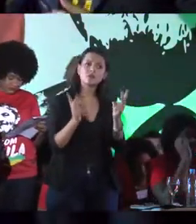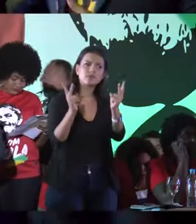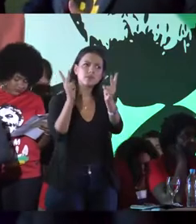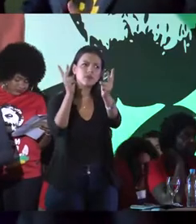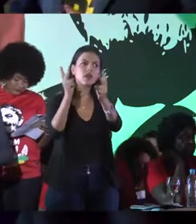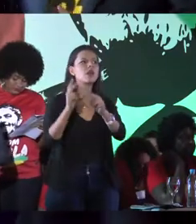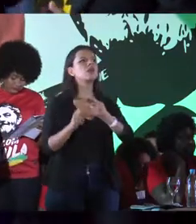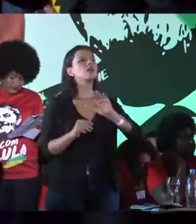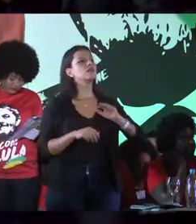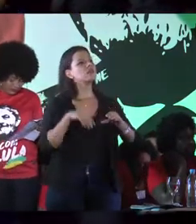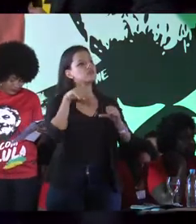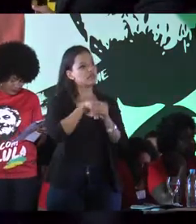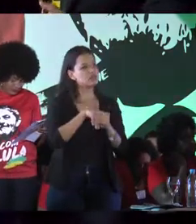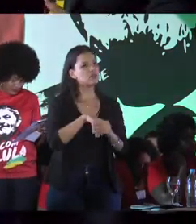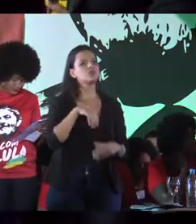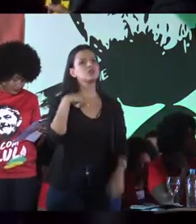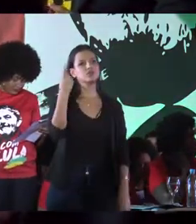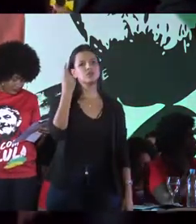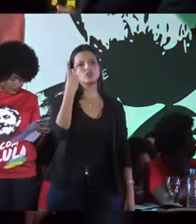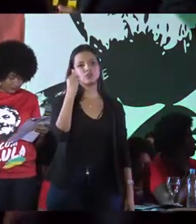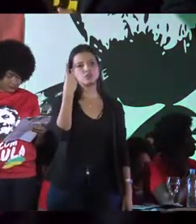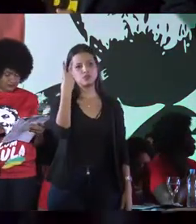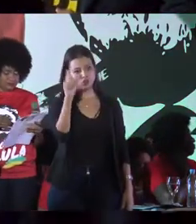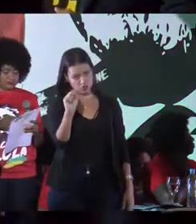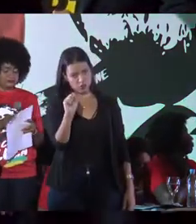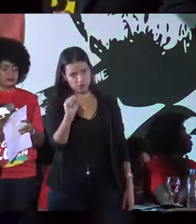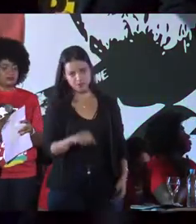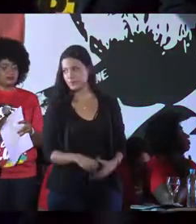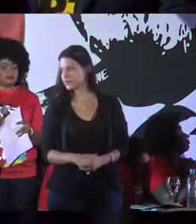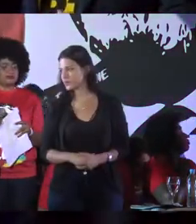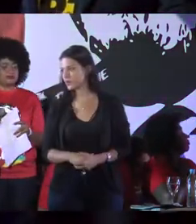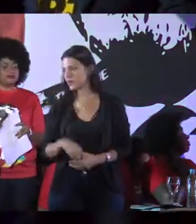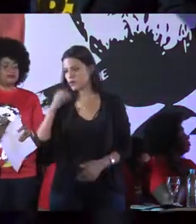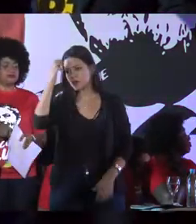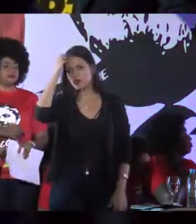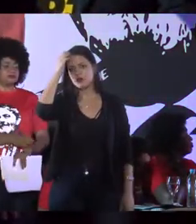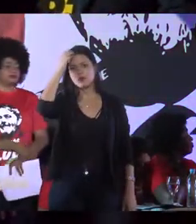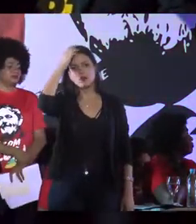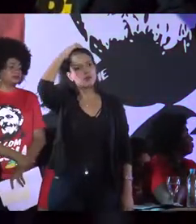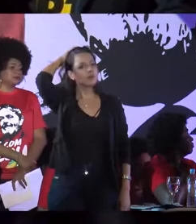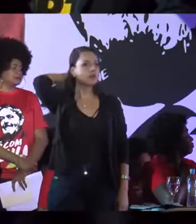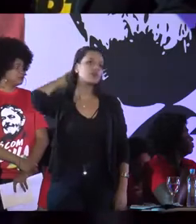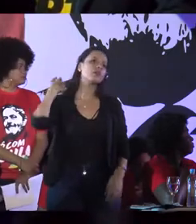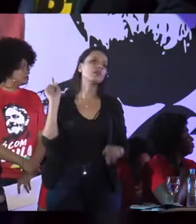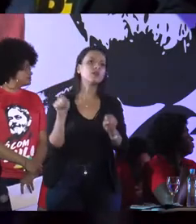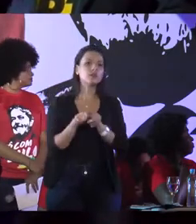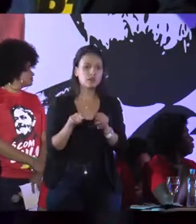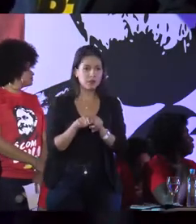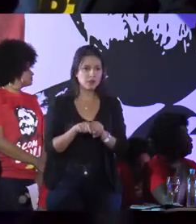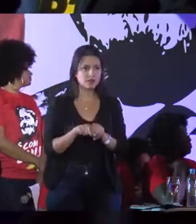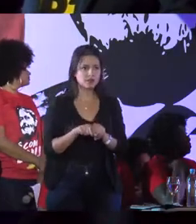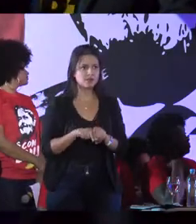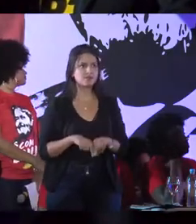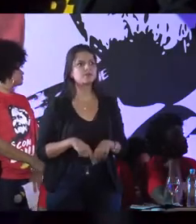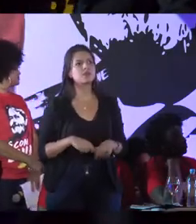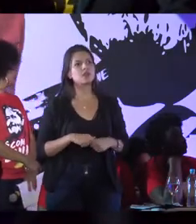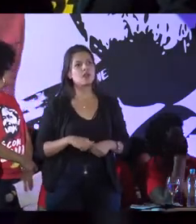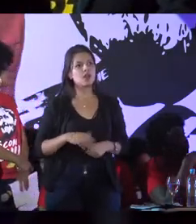nas eleições de 2018. Minha saudação, em meu nome